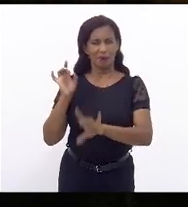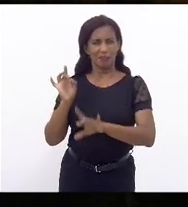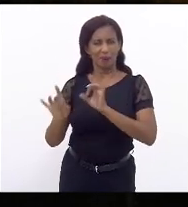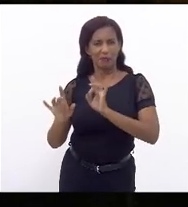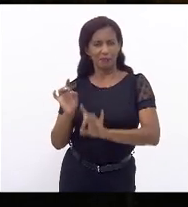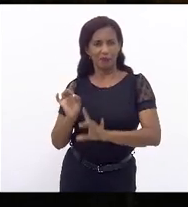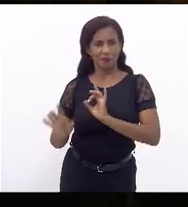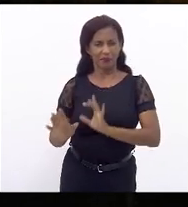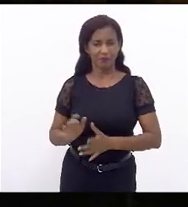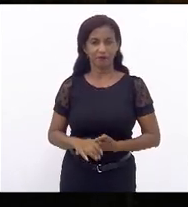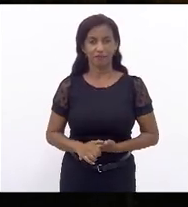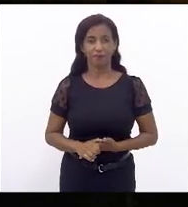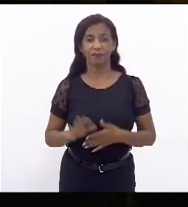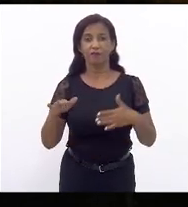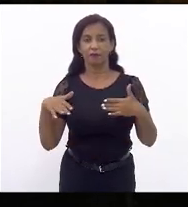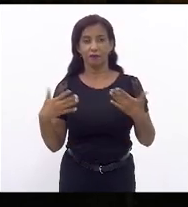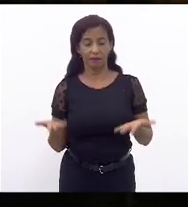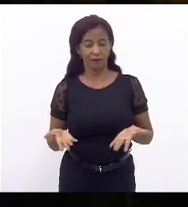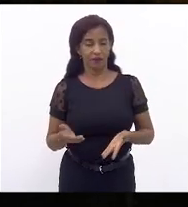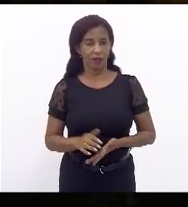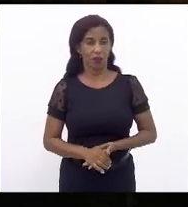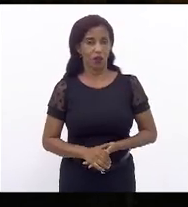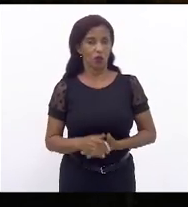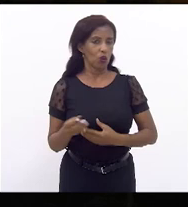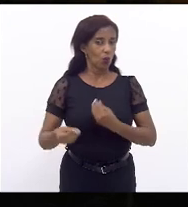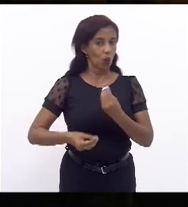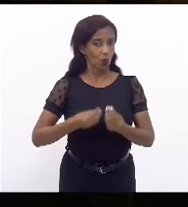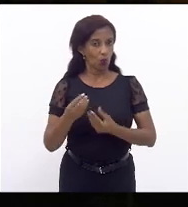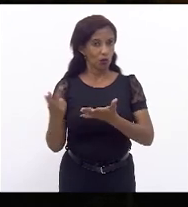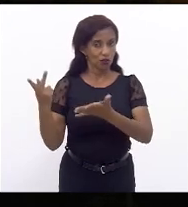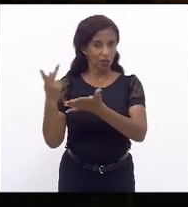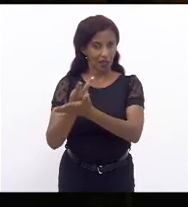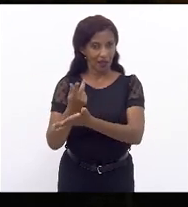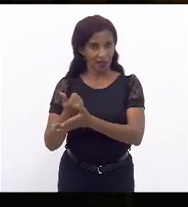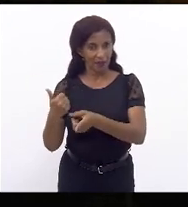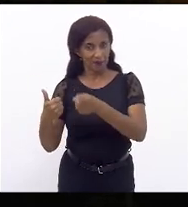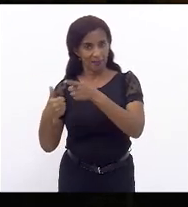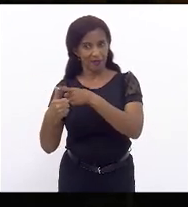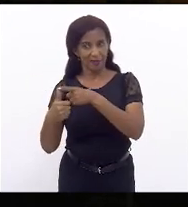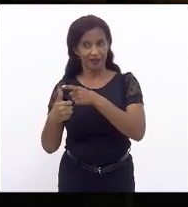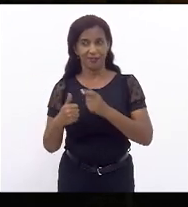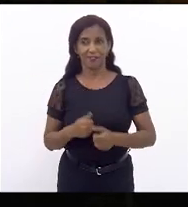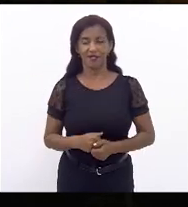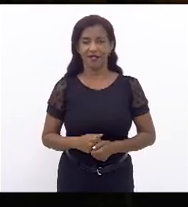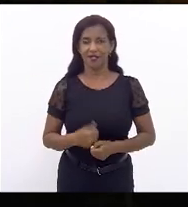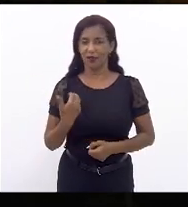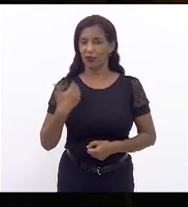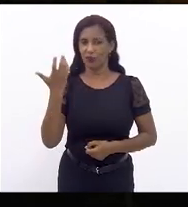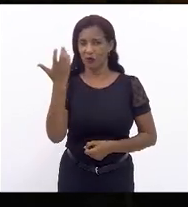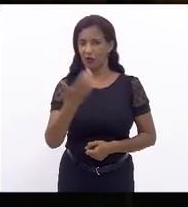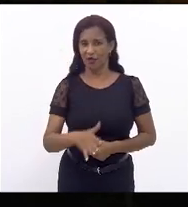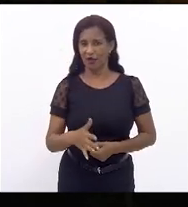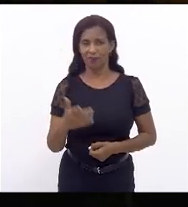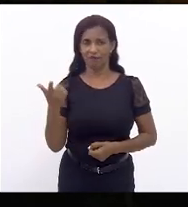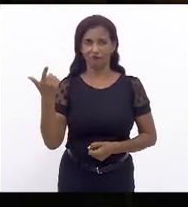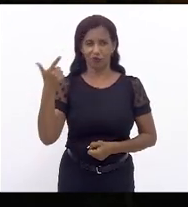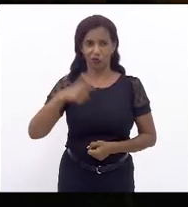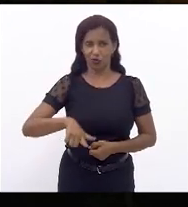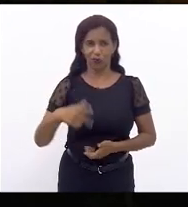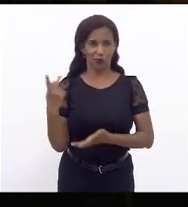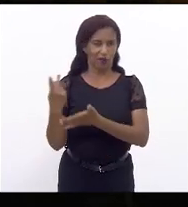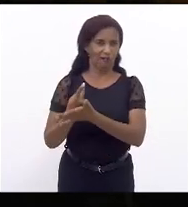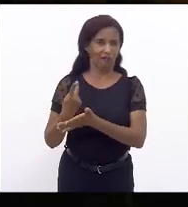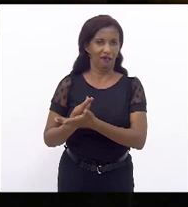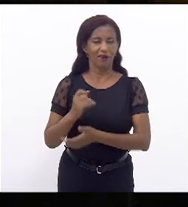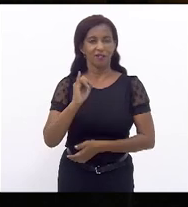né? Então, como eu já errei a primeira vez, eu não quero errar de novo. Então,